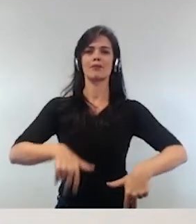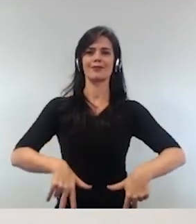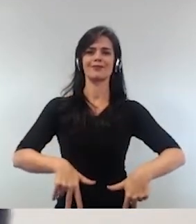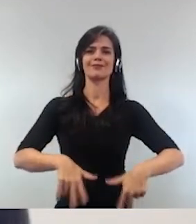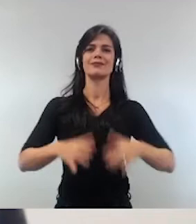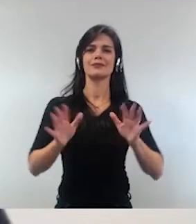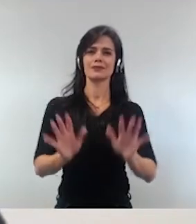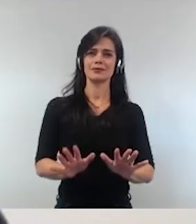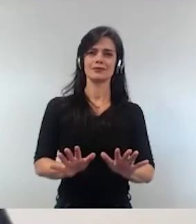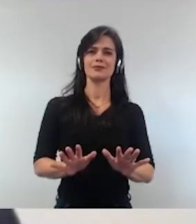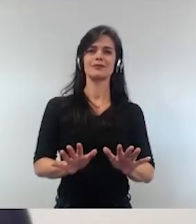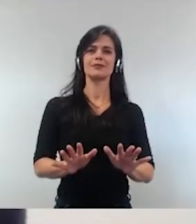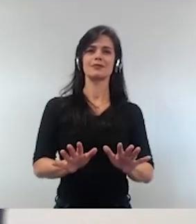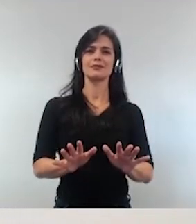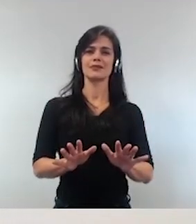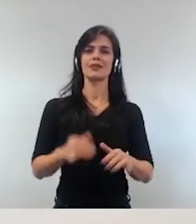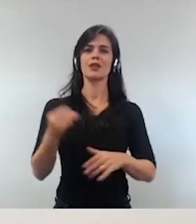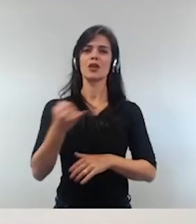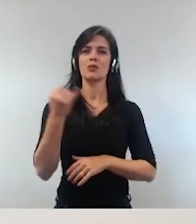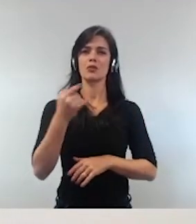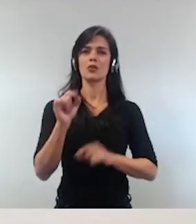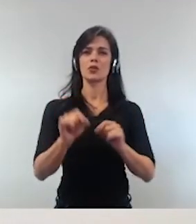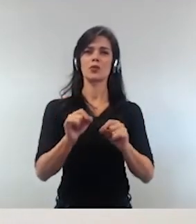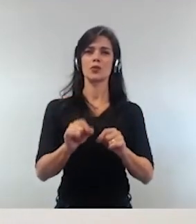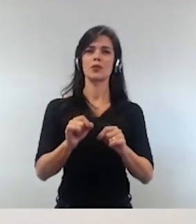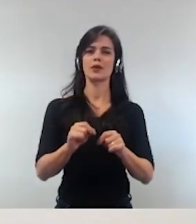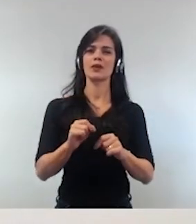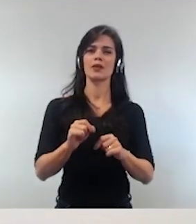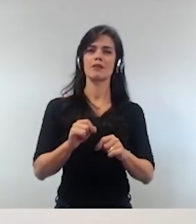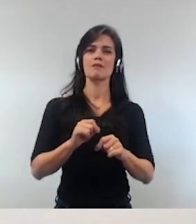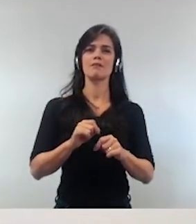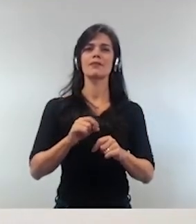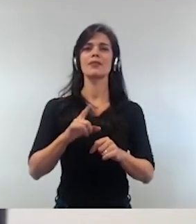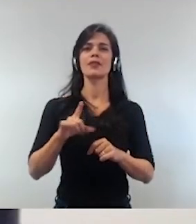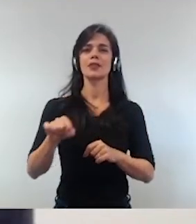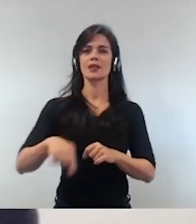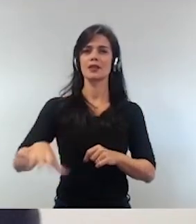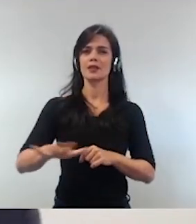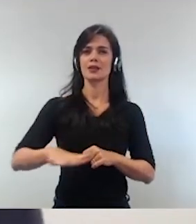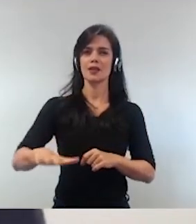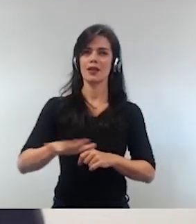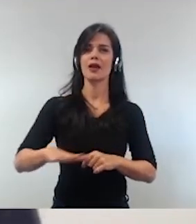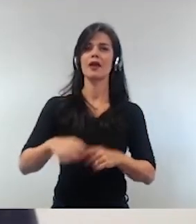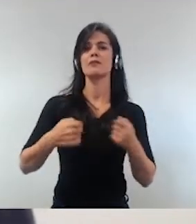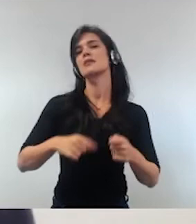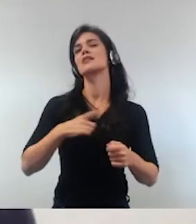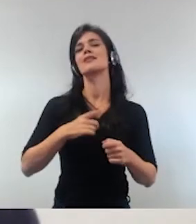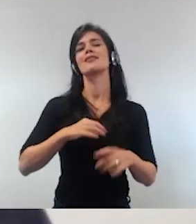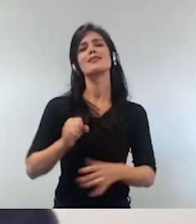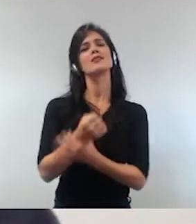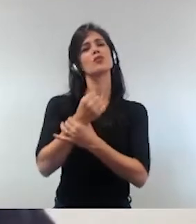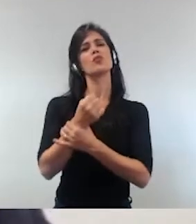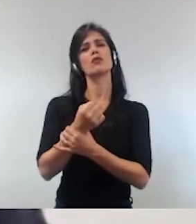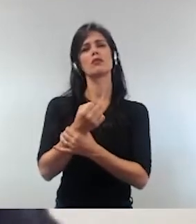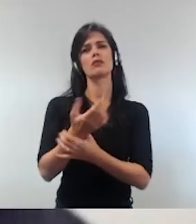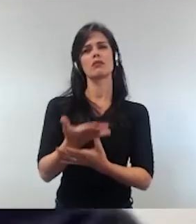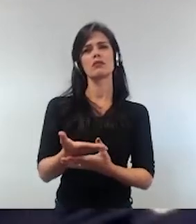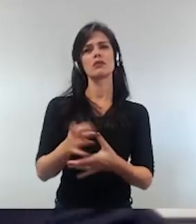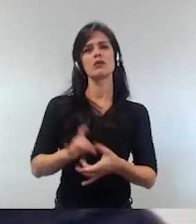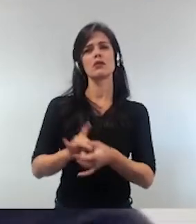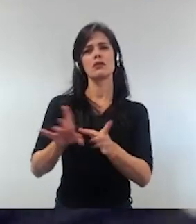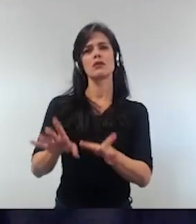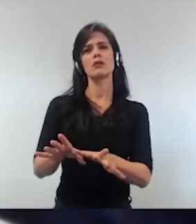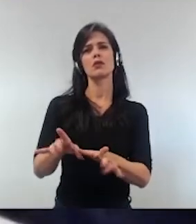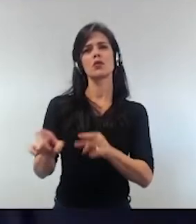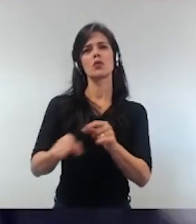que muitas vezes a gente escuta do setor de distribuição. Verdadeiramente, o que se buscou ali foi permitir